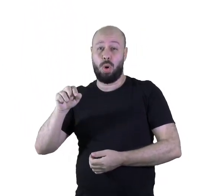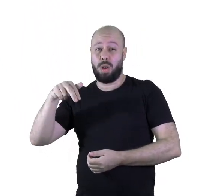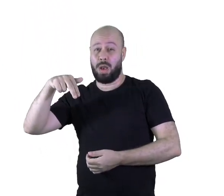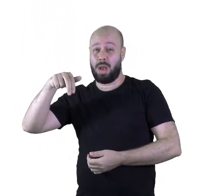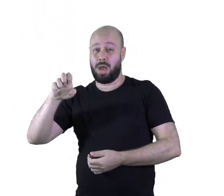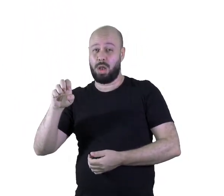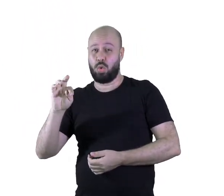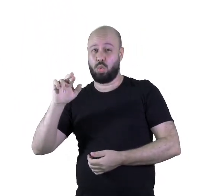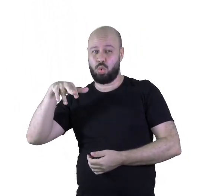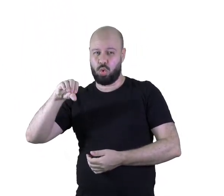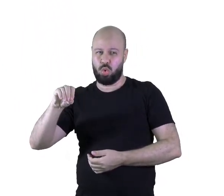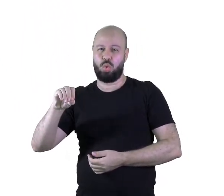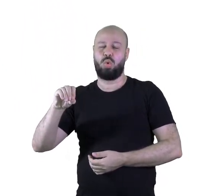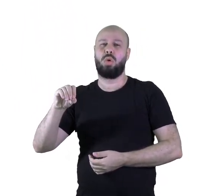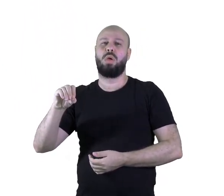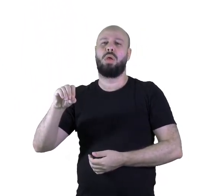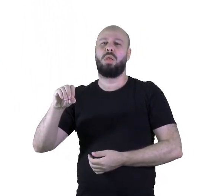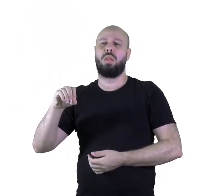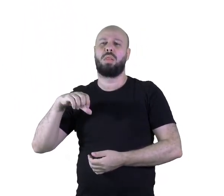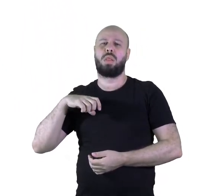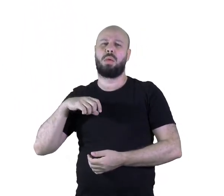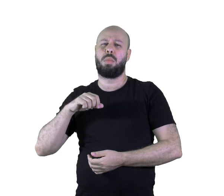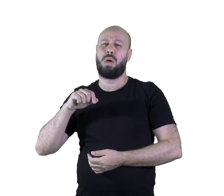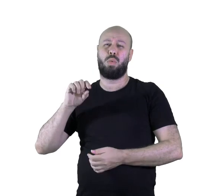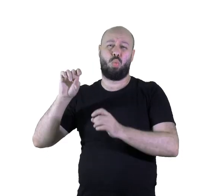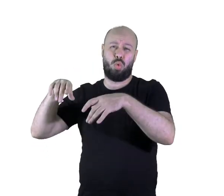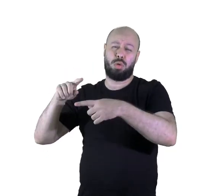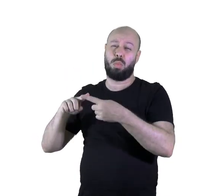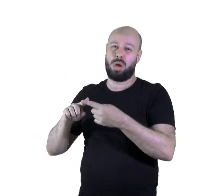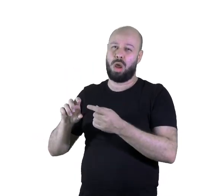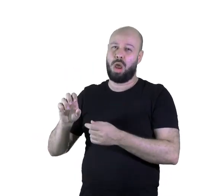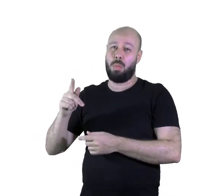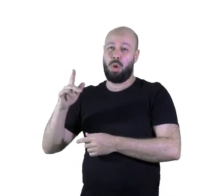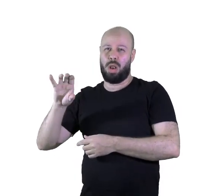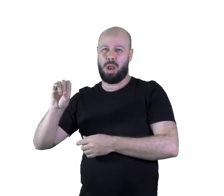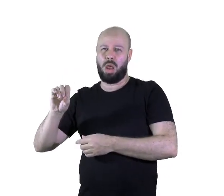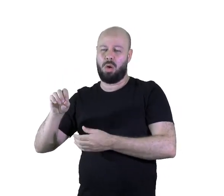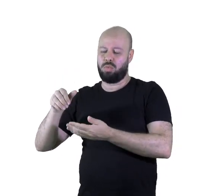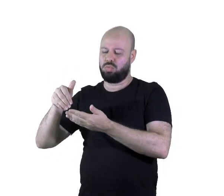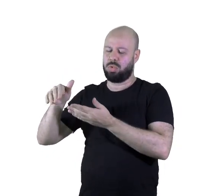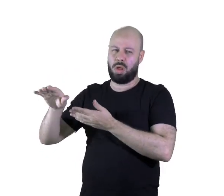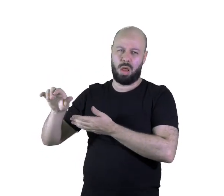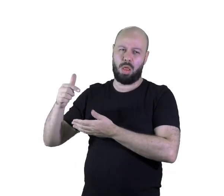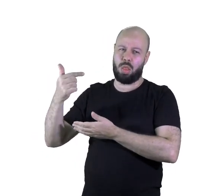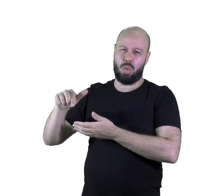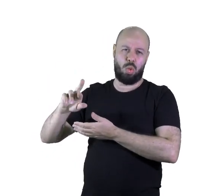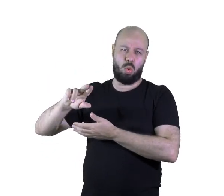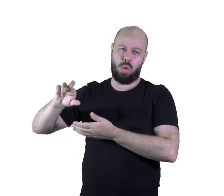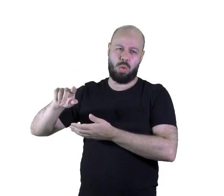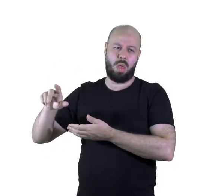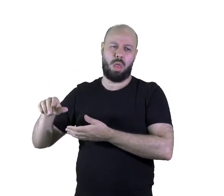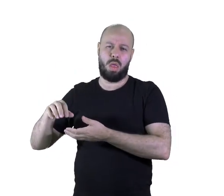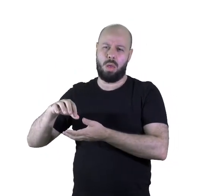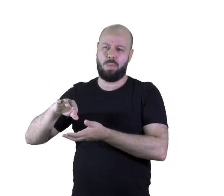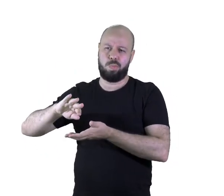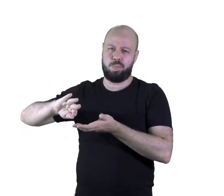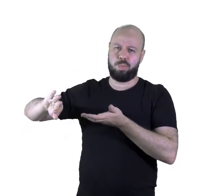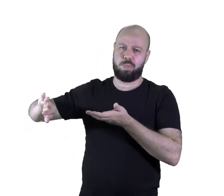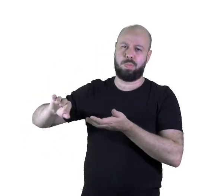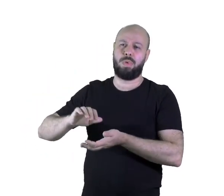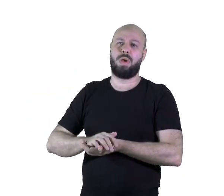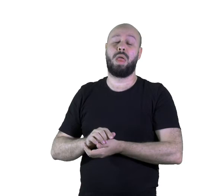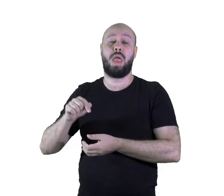último planeta depois que o Plutão foi rebaixado para ser planeta anão. Então é um planeta